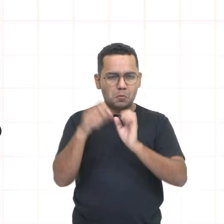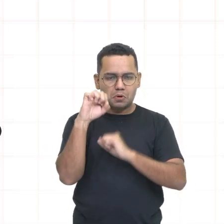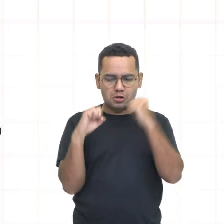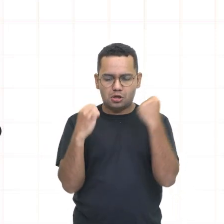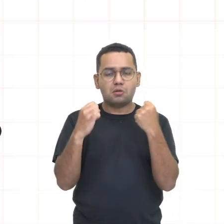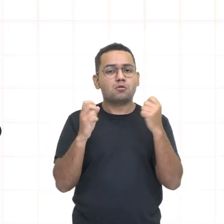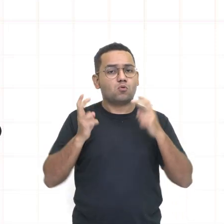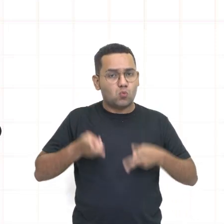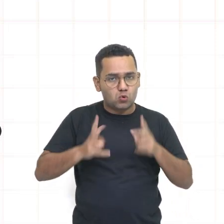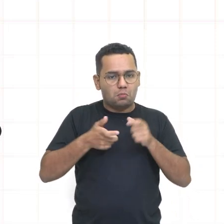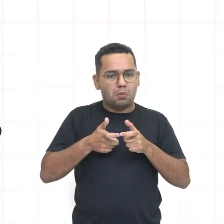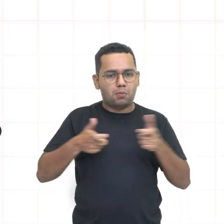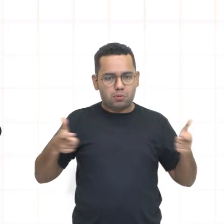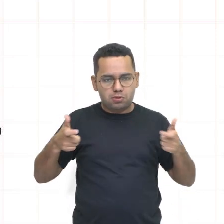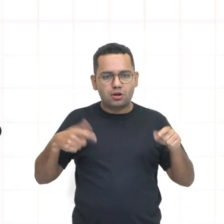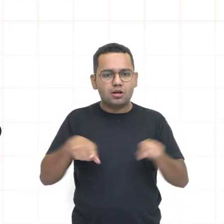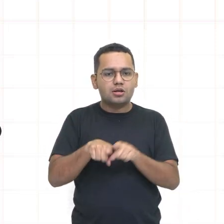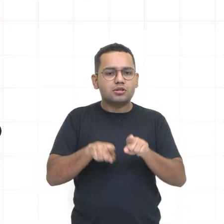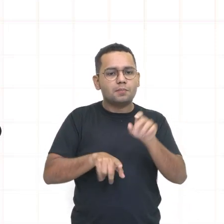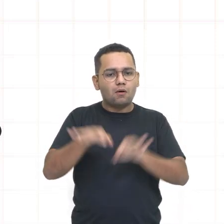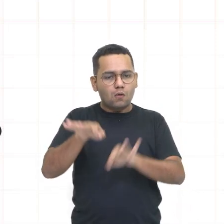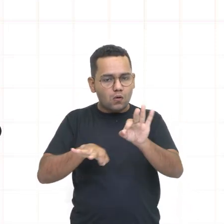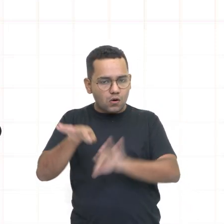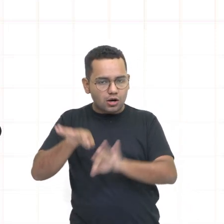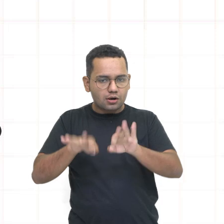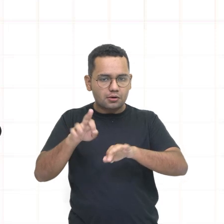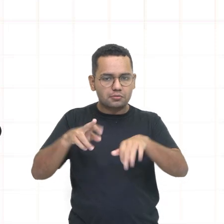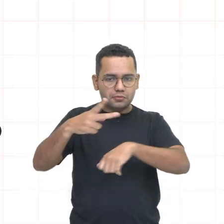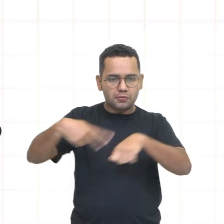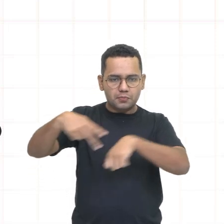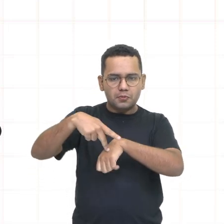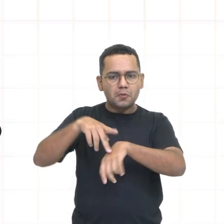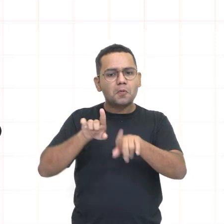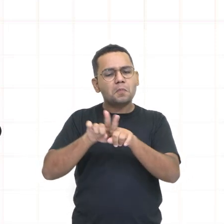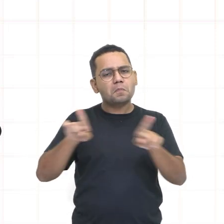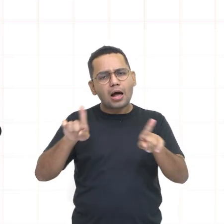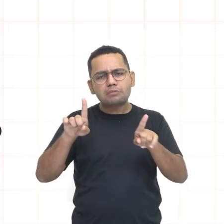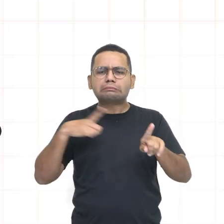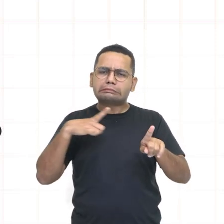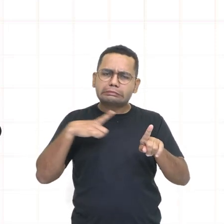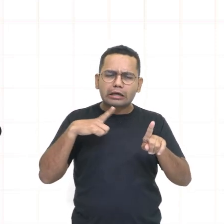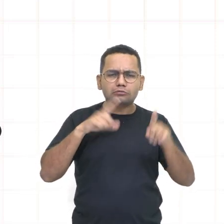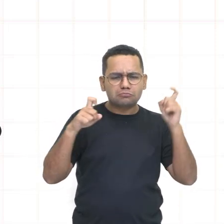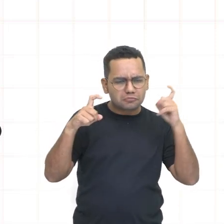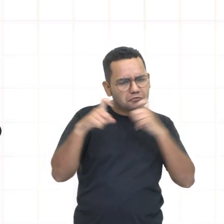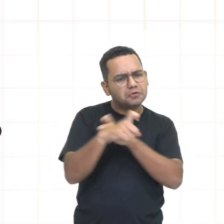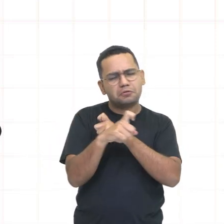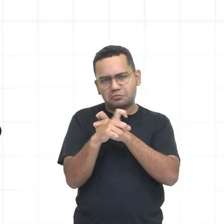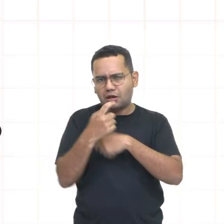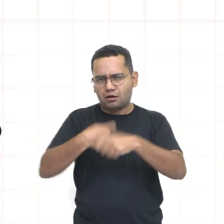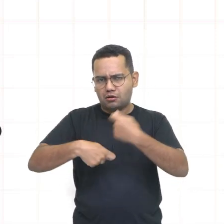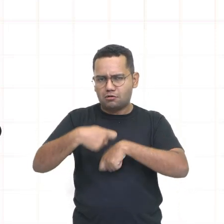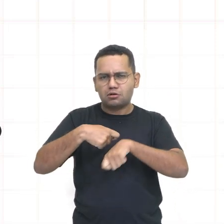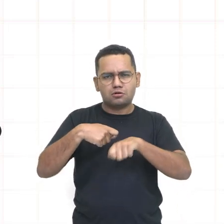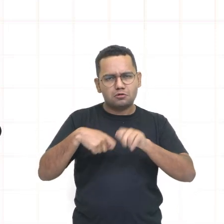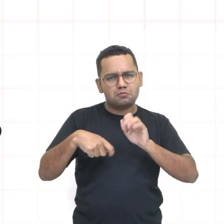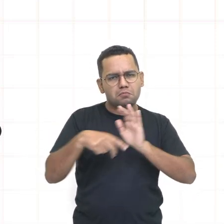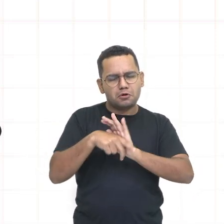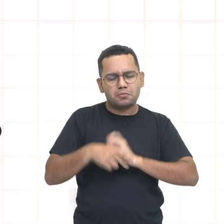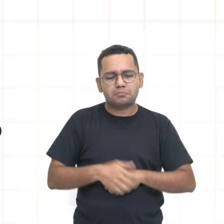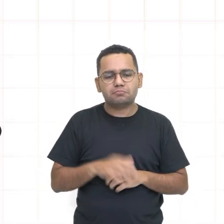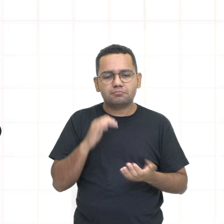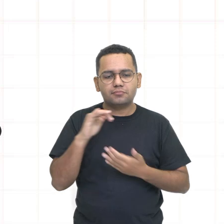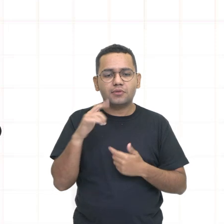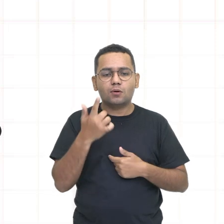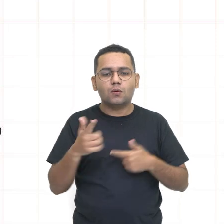industrial e infraestrutural do país, apesar das dificuldades econômicas. E ainda temos as questões